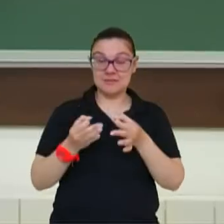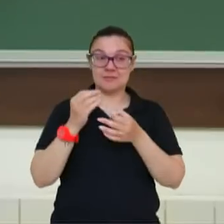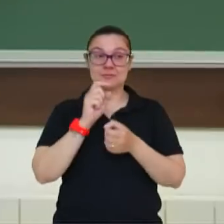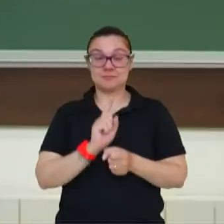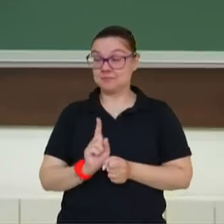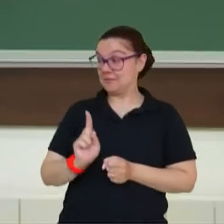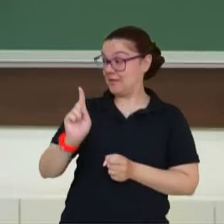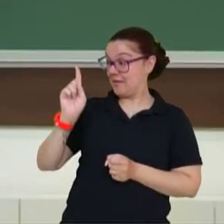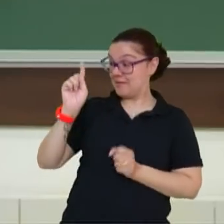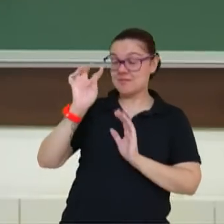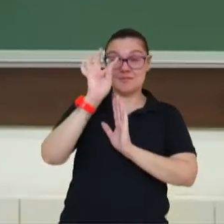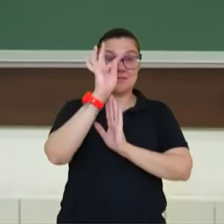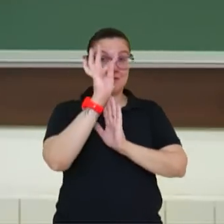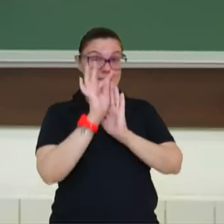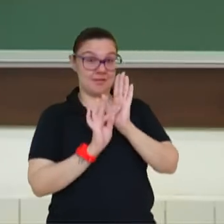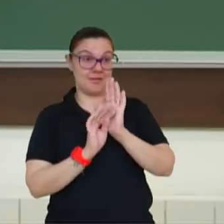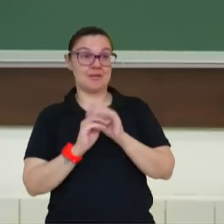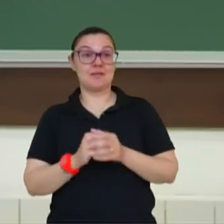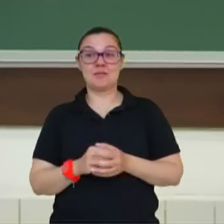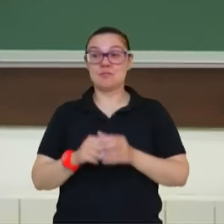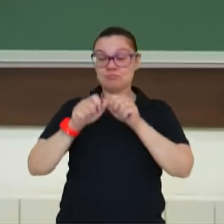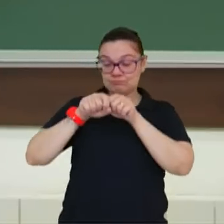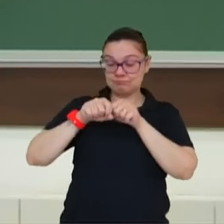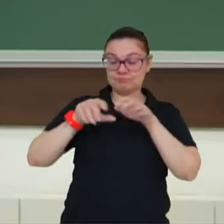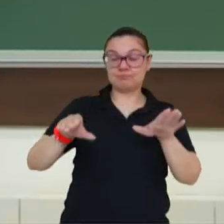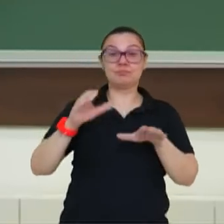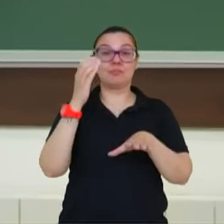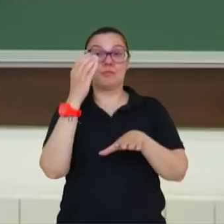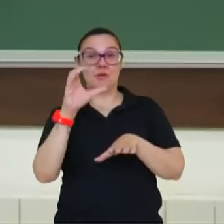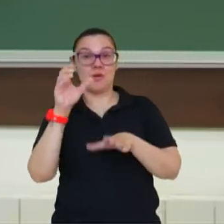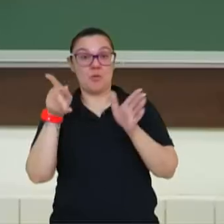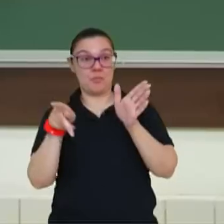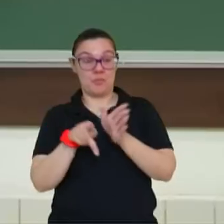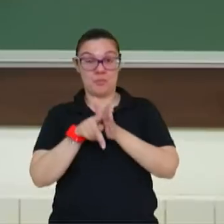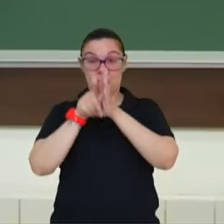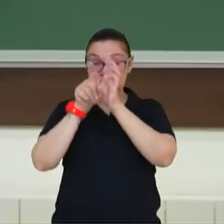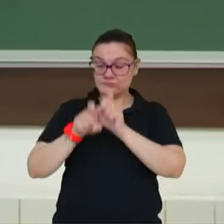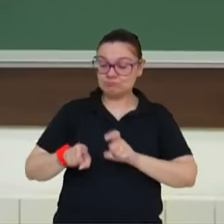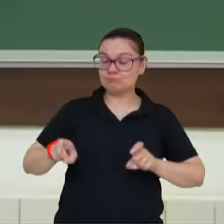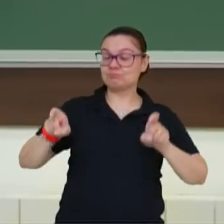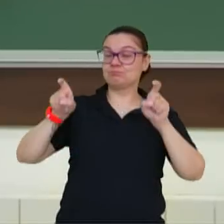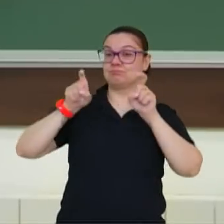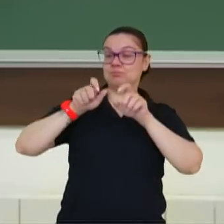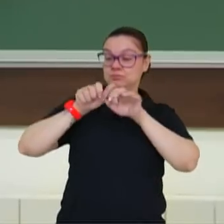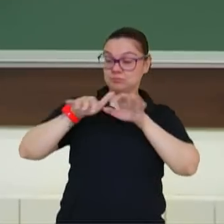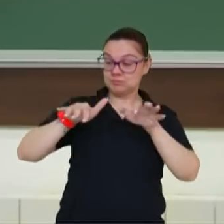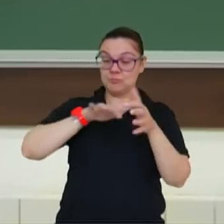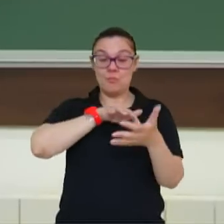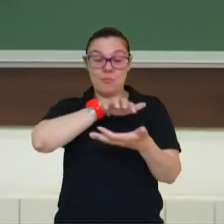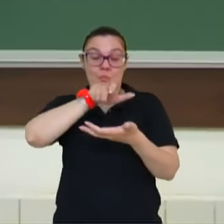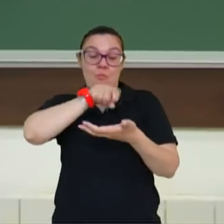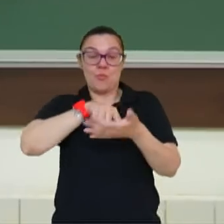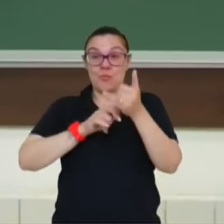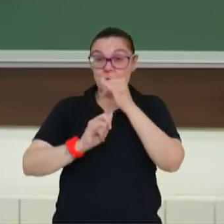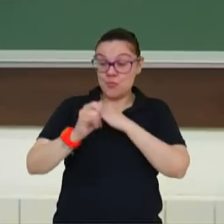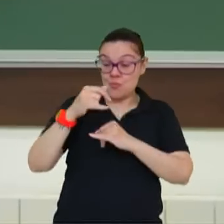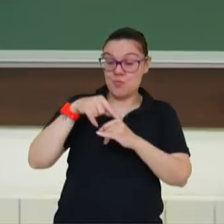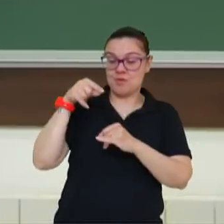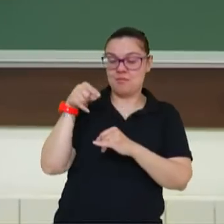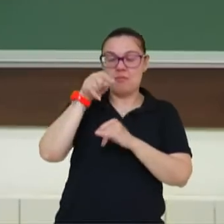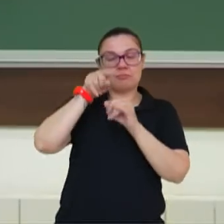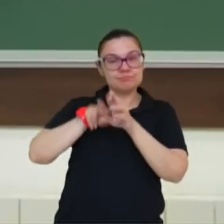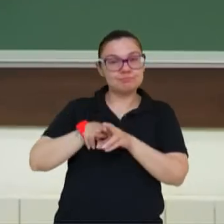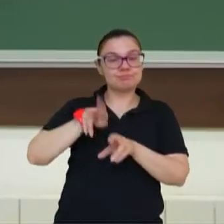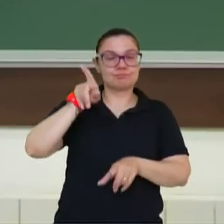Nesse tipo de texto, artigo de divulgação científica, no mundo digital, eles são diferenciados,